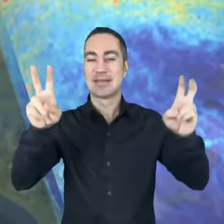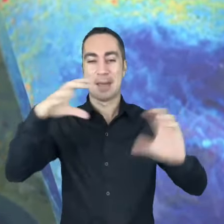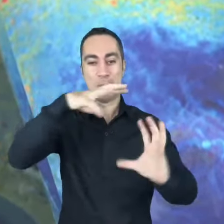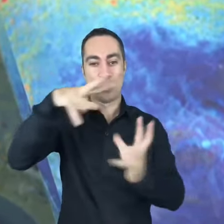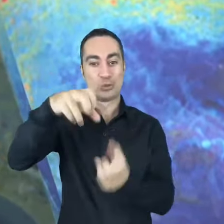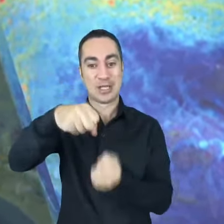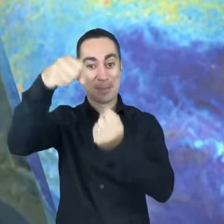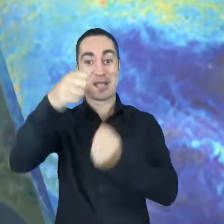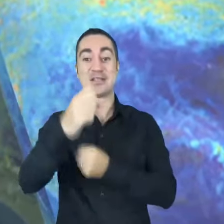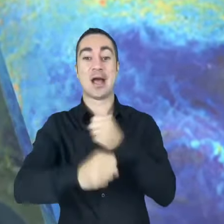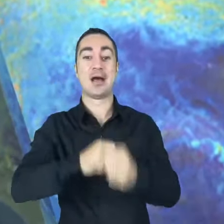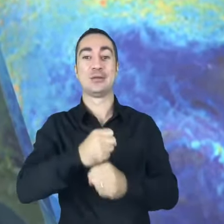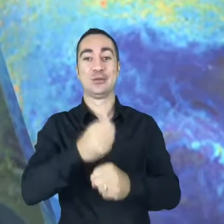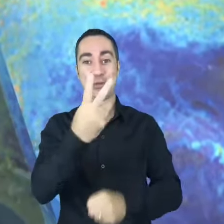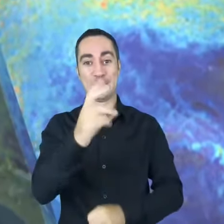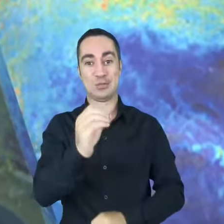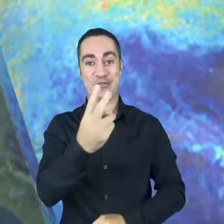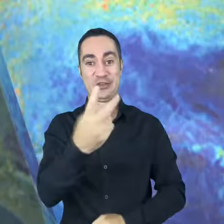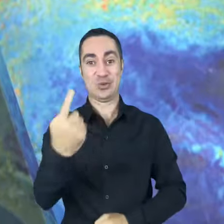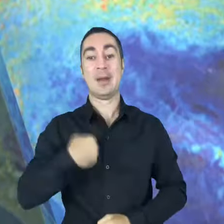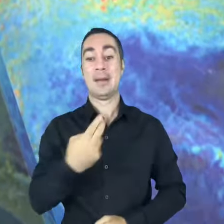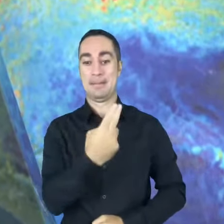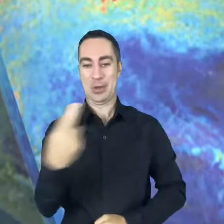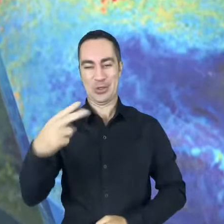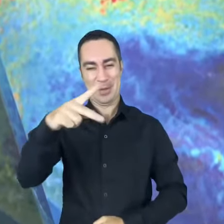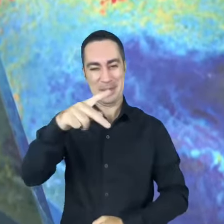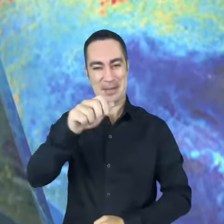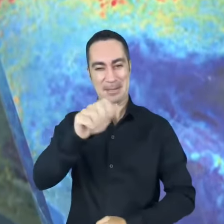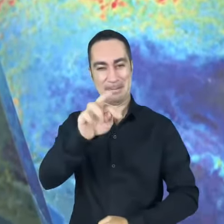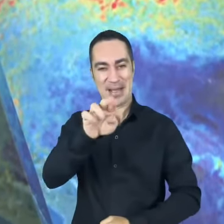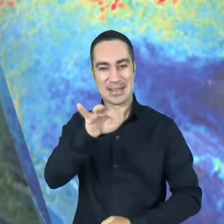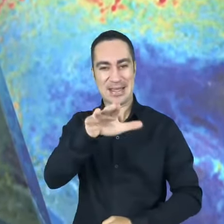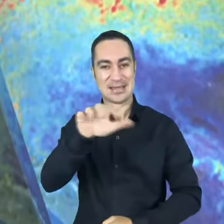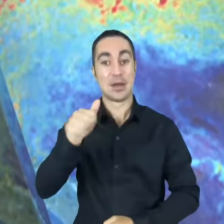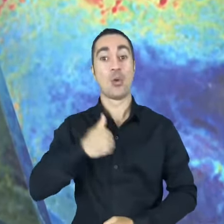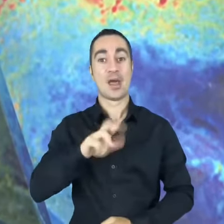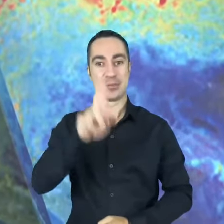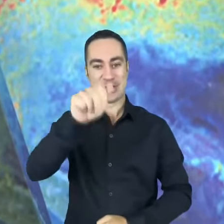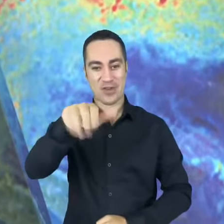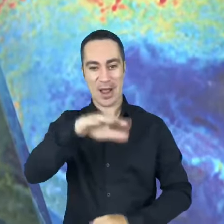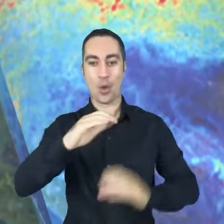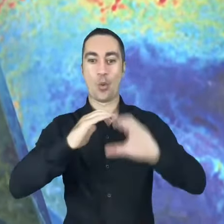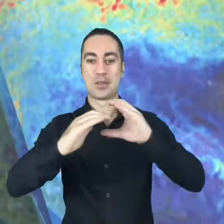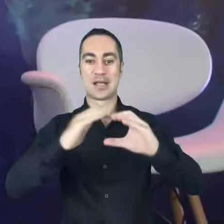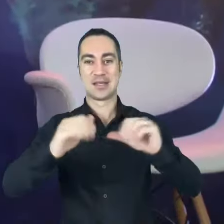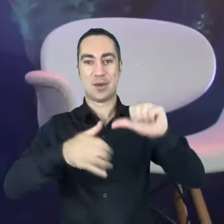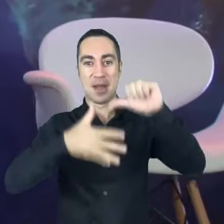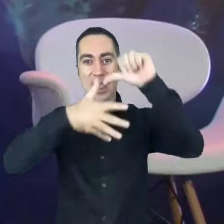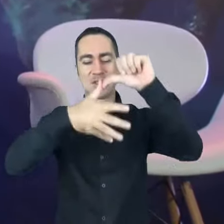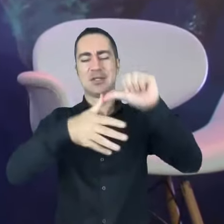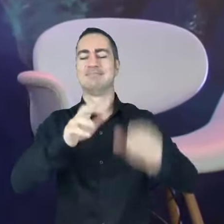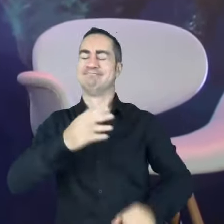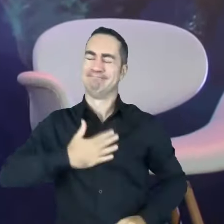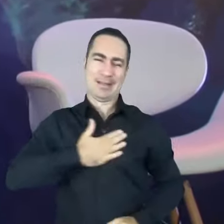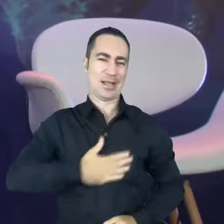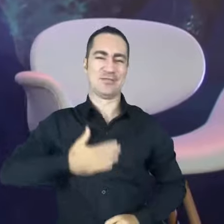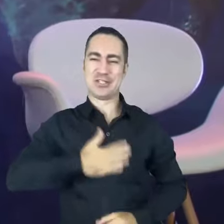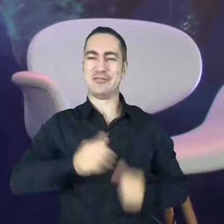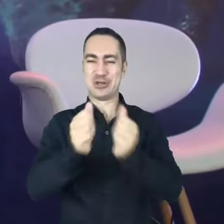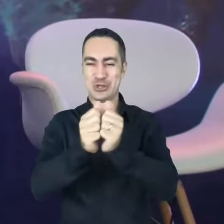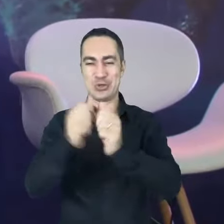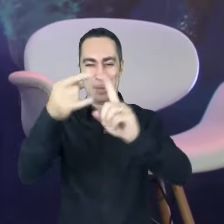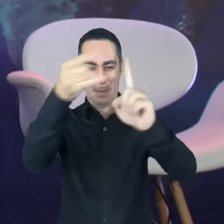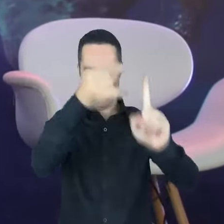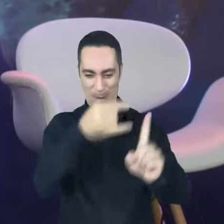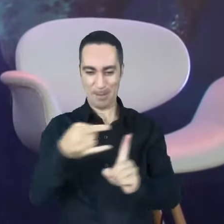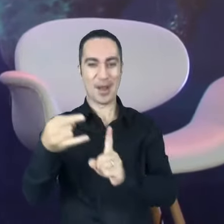sou Patrícia Scioli, responsável pela área de comunicação da Scania América Latina. Será uma alegria estar na sua companhia ao longo desta